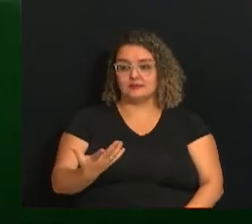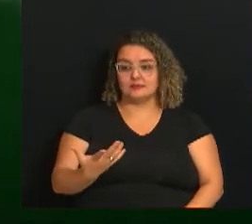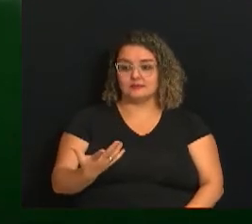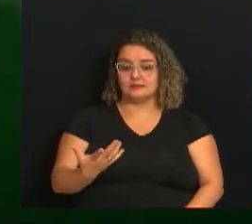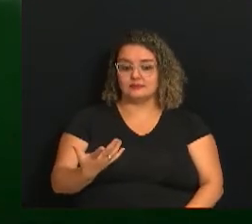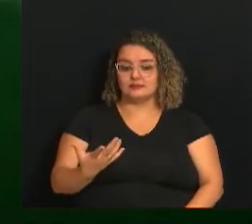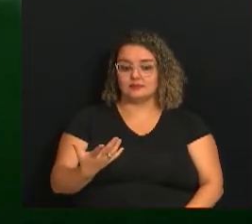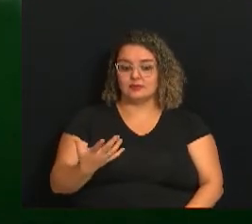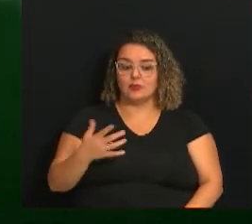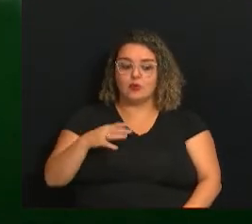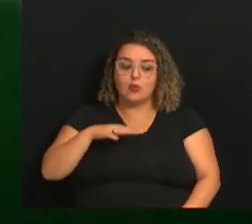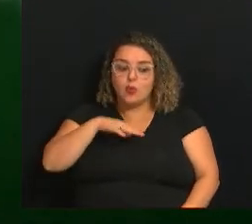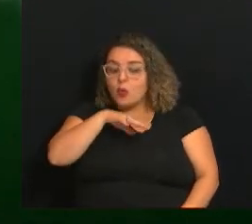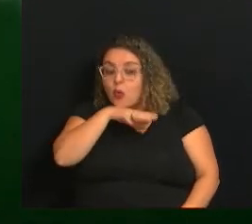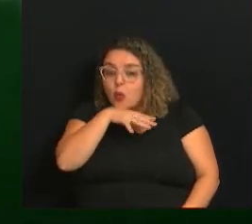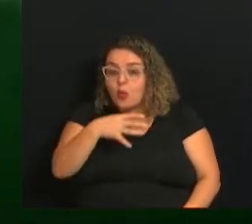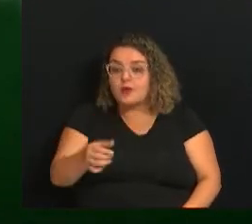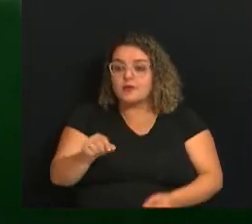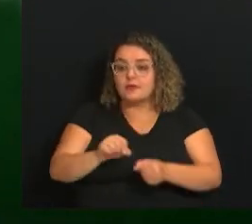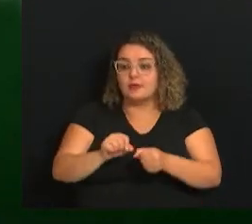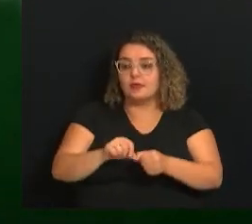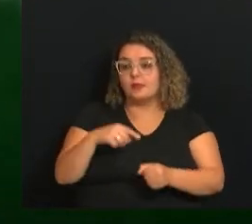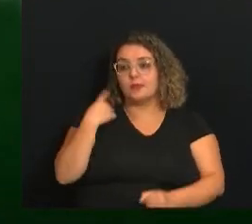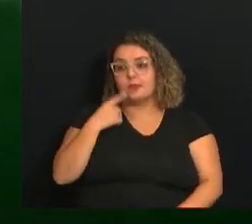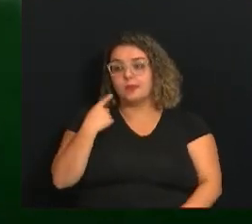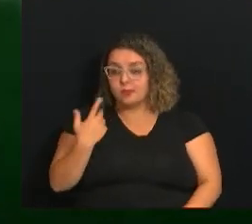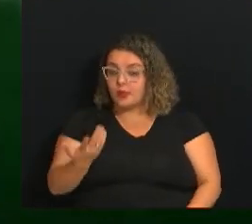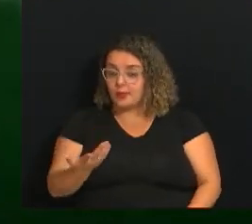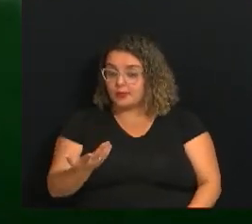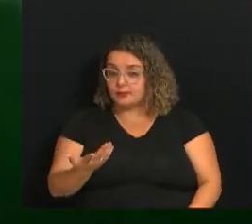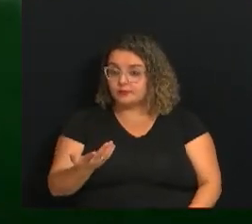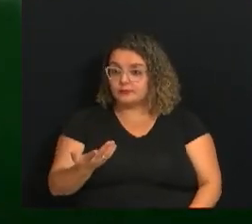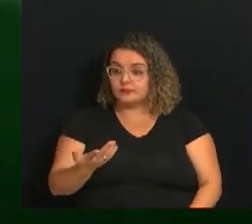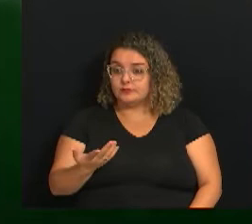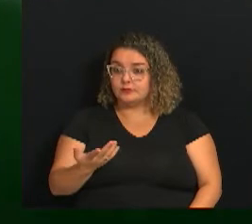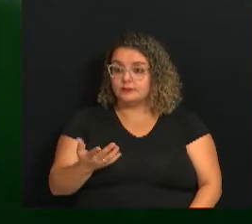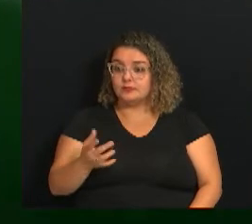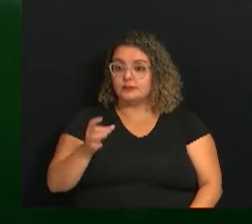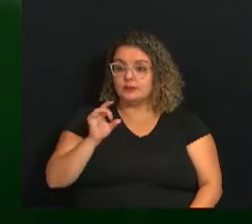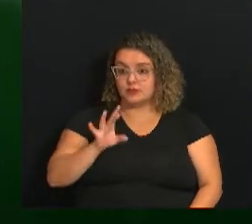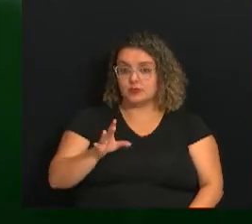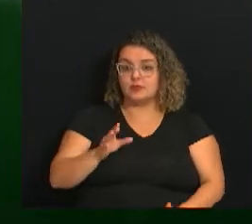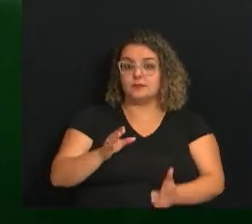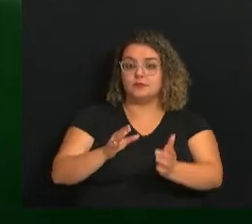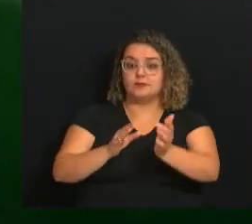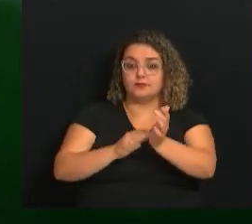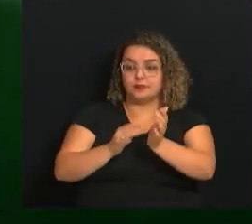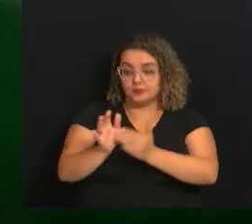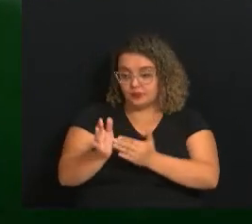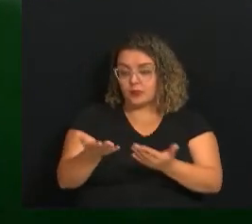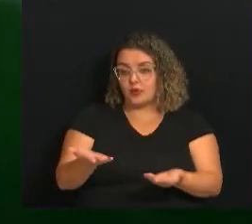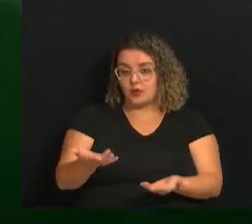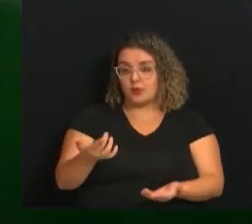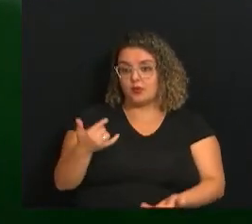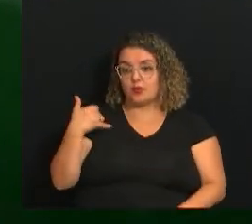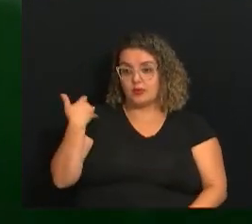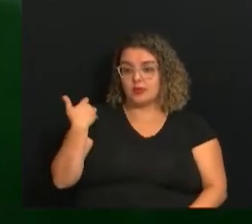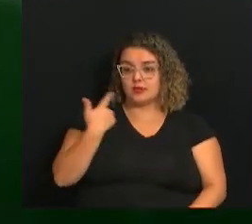desvantagem que de eu fazer direito é isso, porque eu só posso fazer a prova para ser juiz com 25 anos. E aí tem que